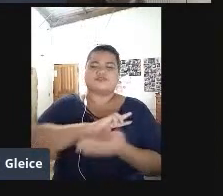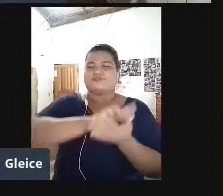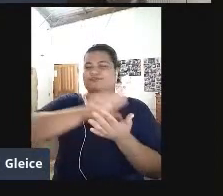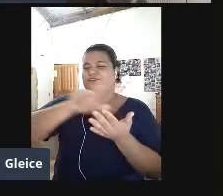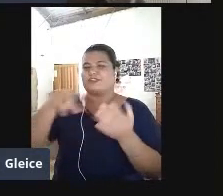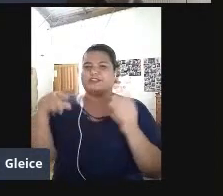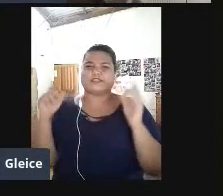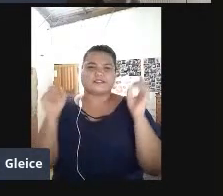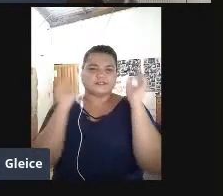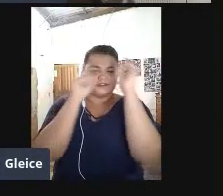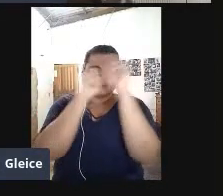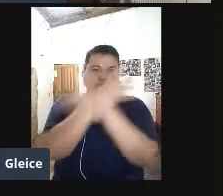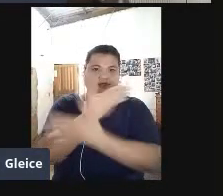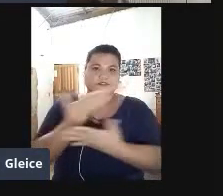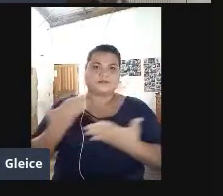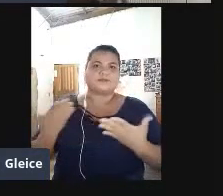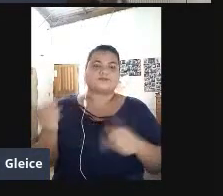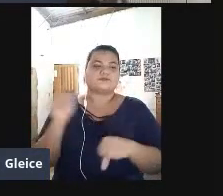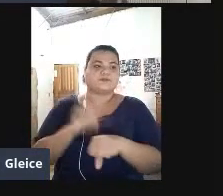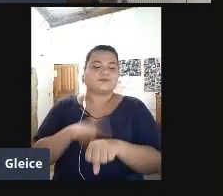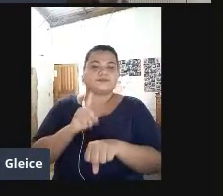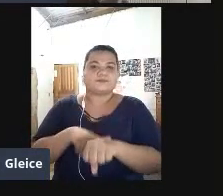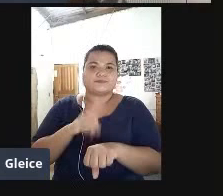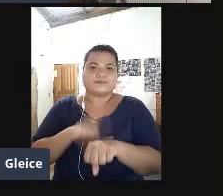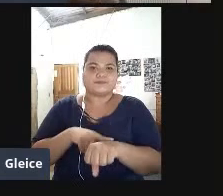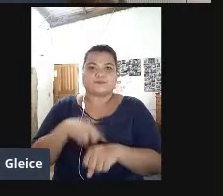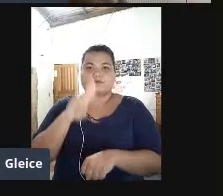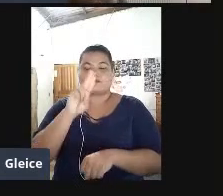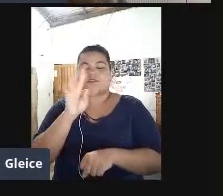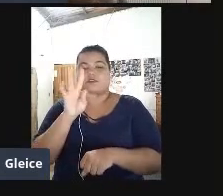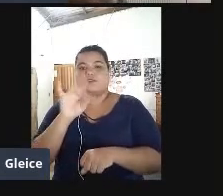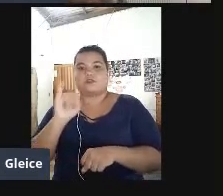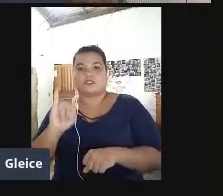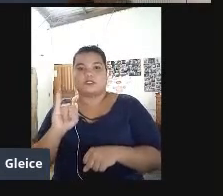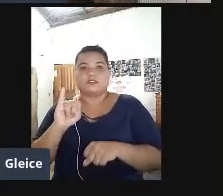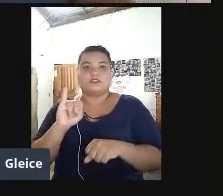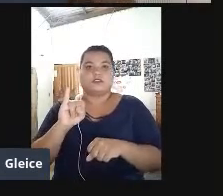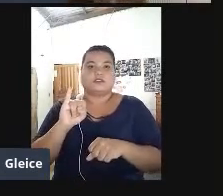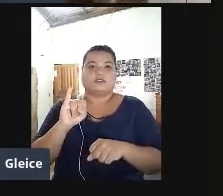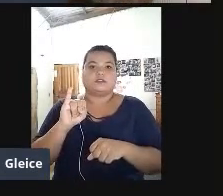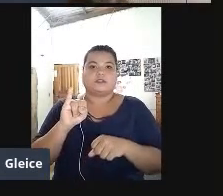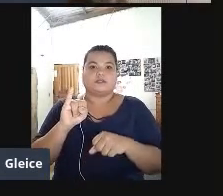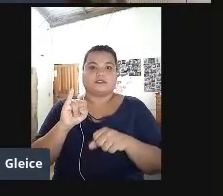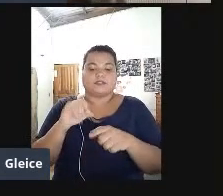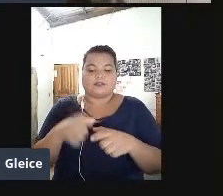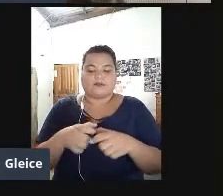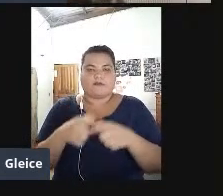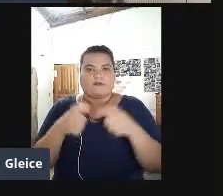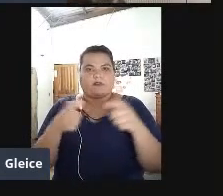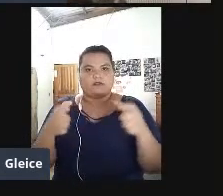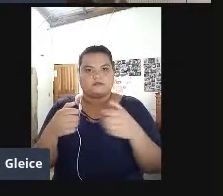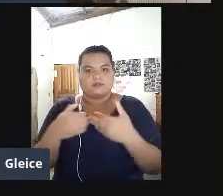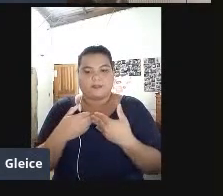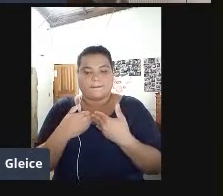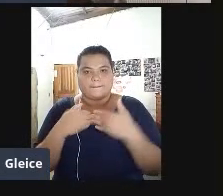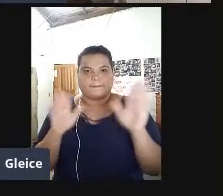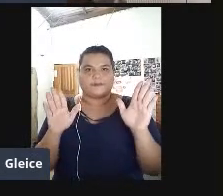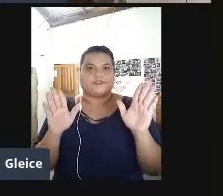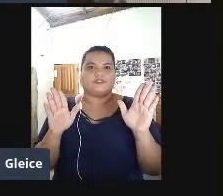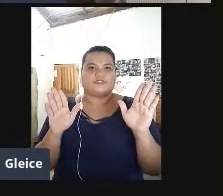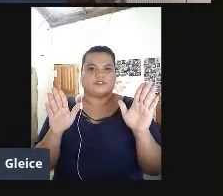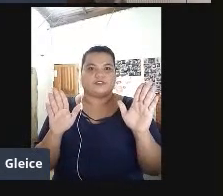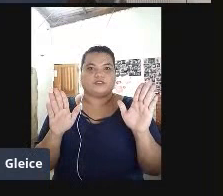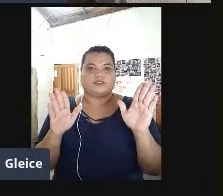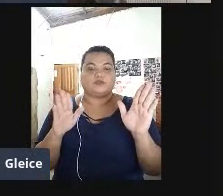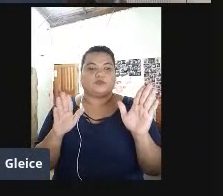também. Em um momento em que a UTI do ERB estava dando espaço para a abertura de outros locais que também são referência hoje